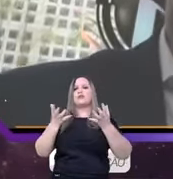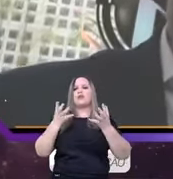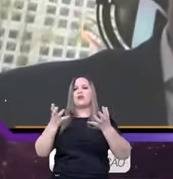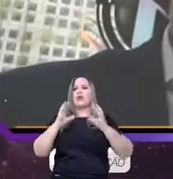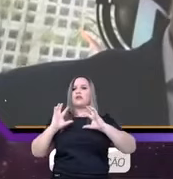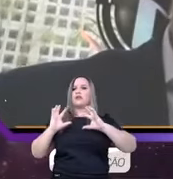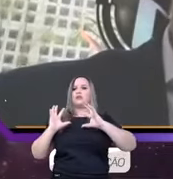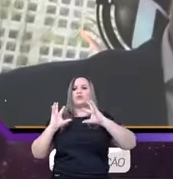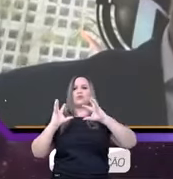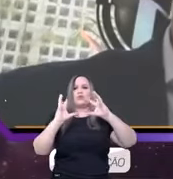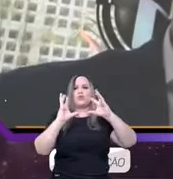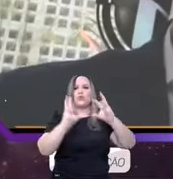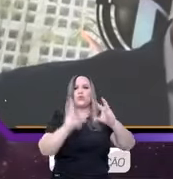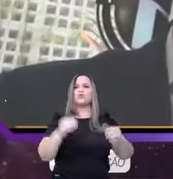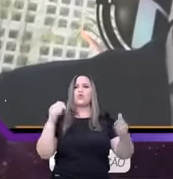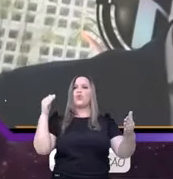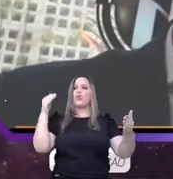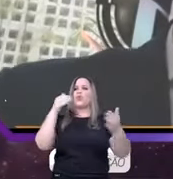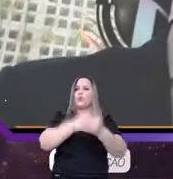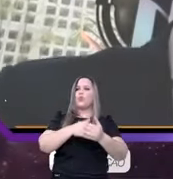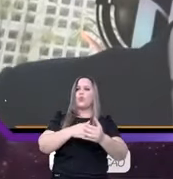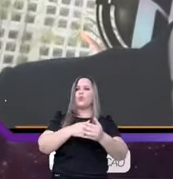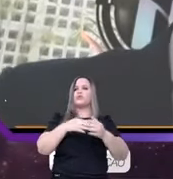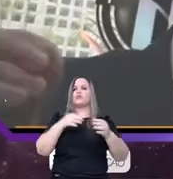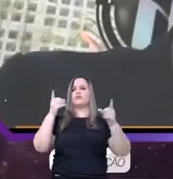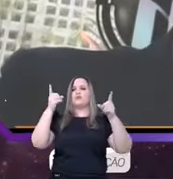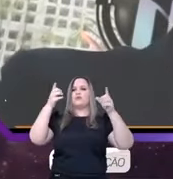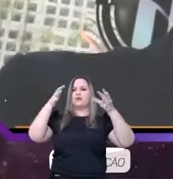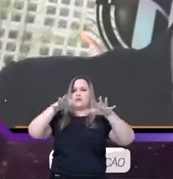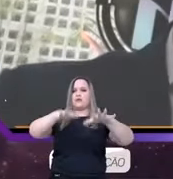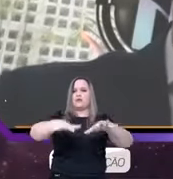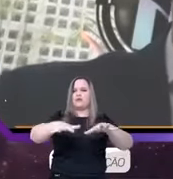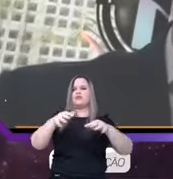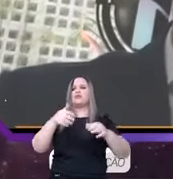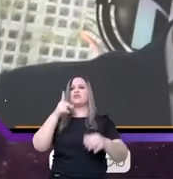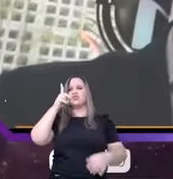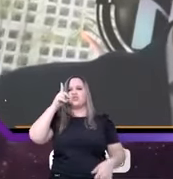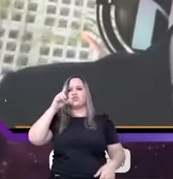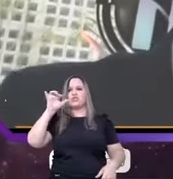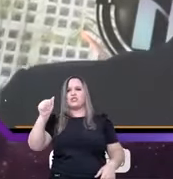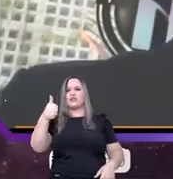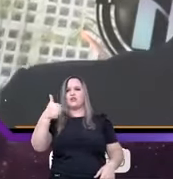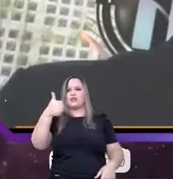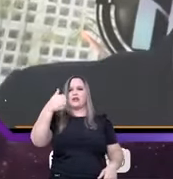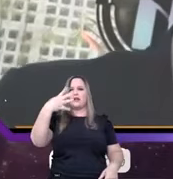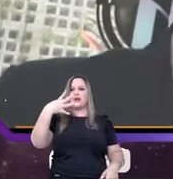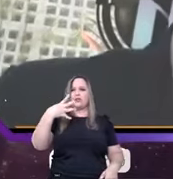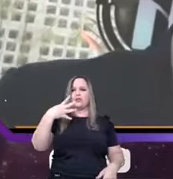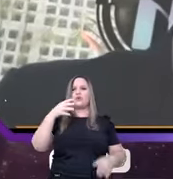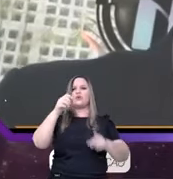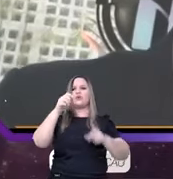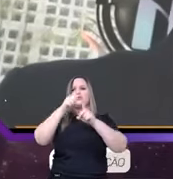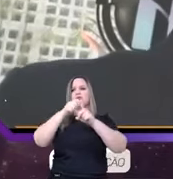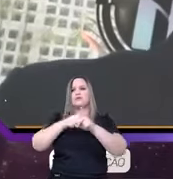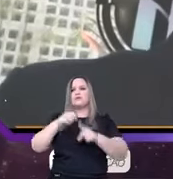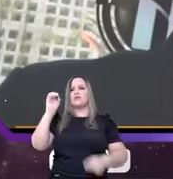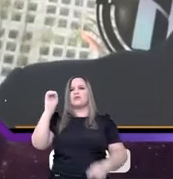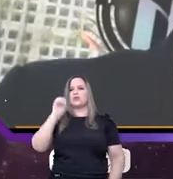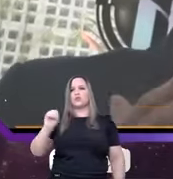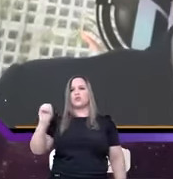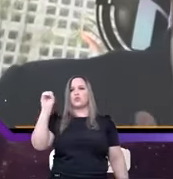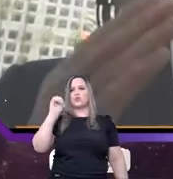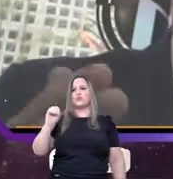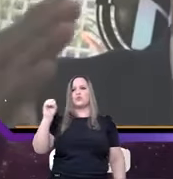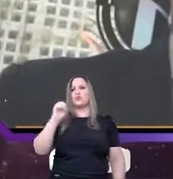nosso último encontro, vai ser no dia 14/9, nós teremos aí um espaço um pouco maior, um delay um pouco maior desse encontro para